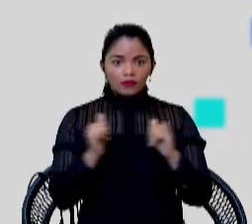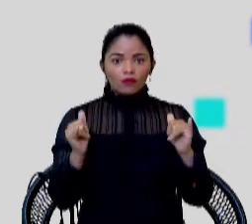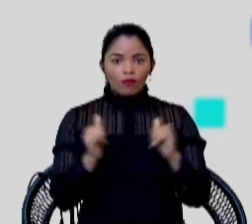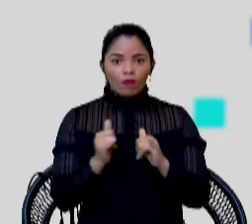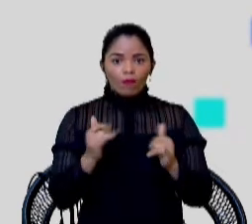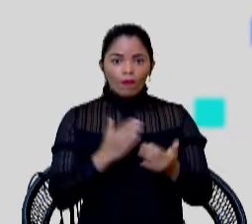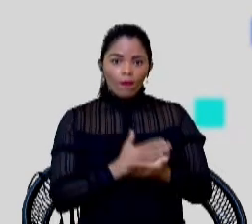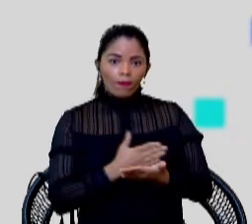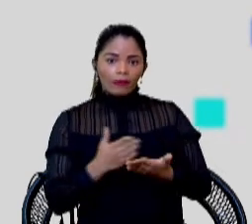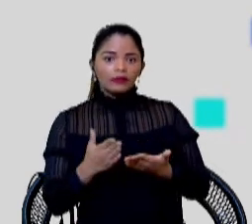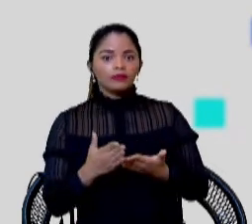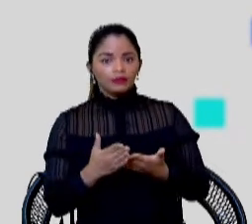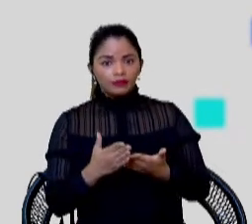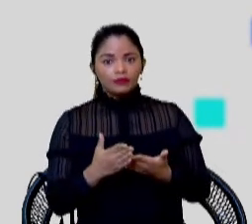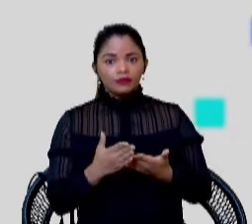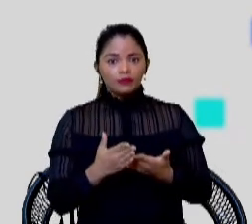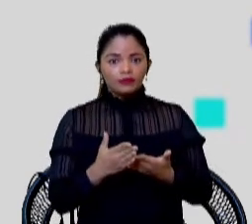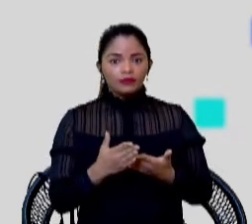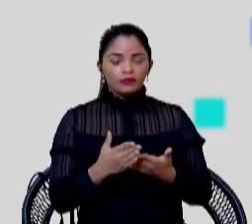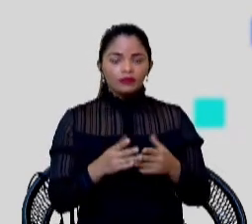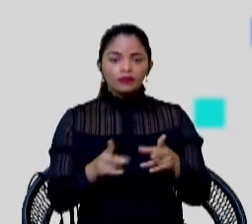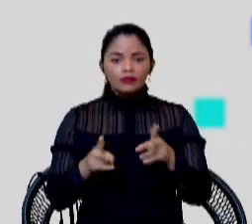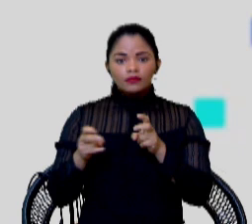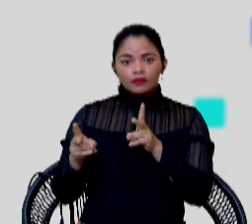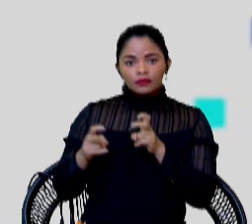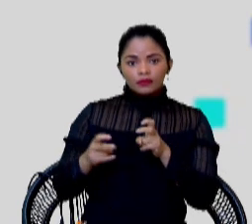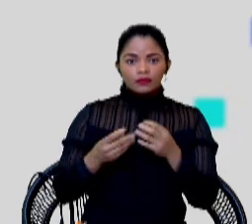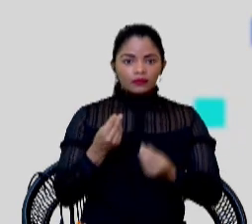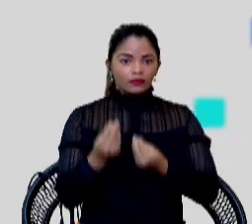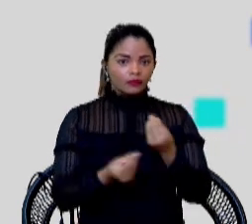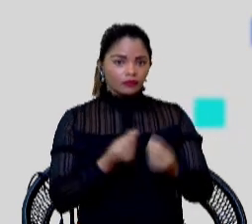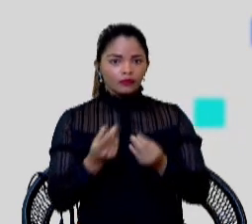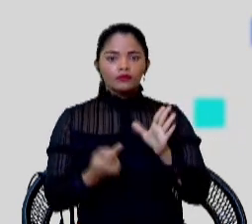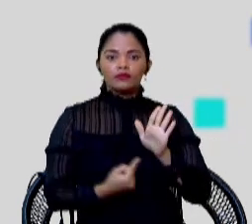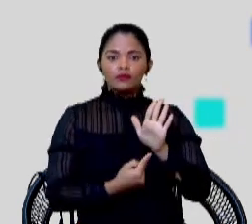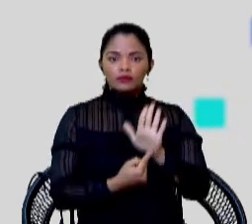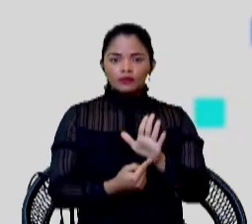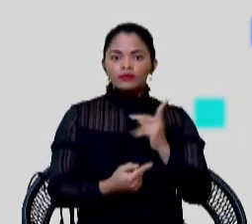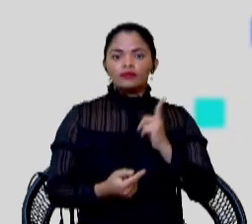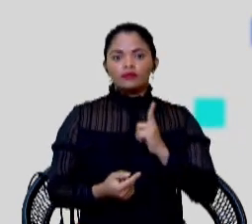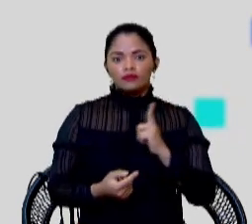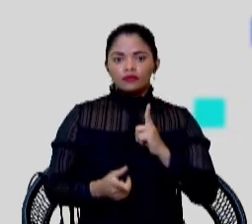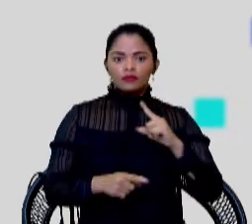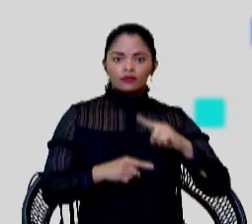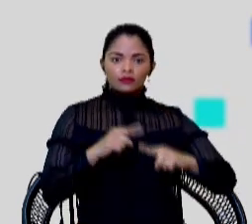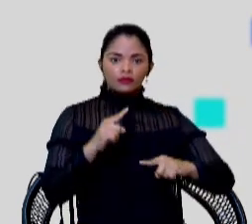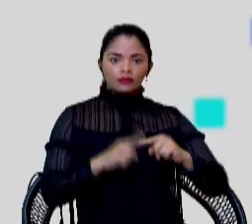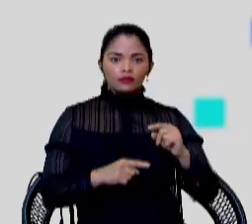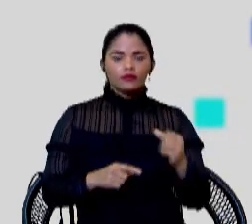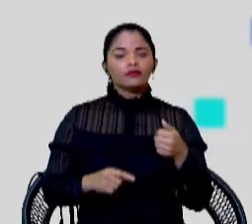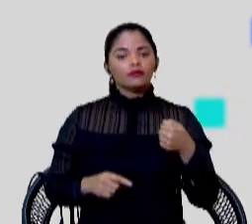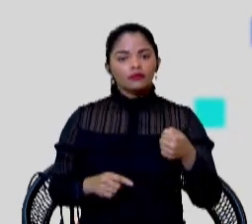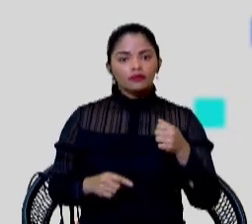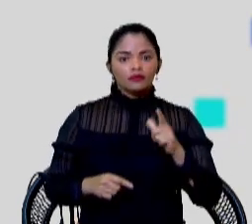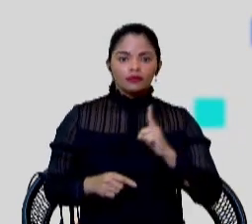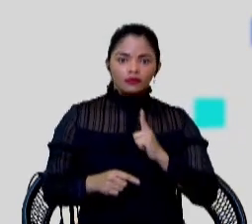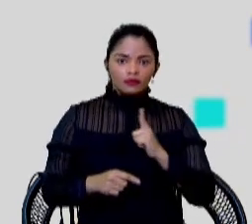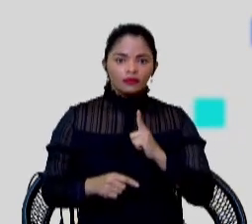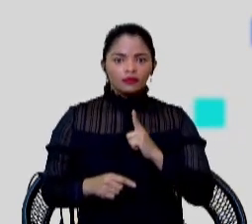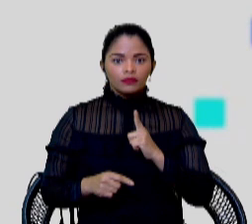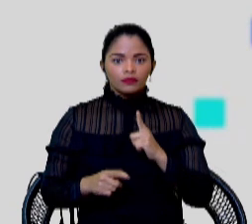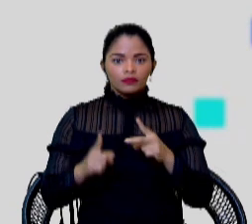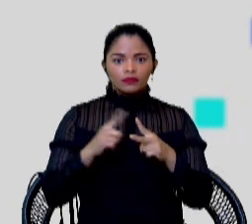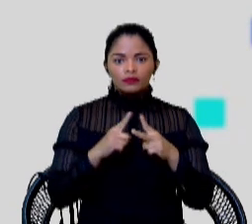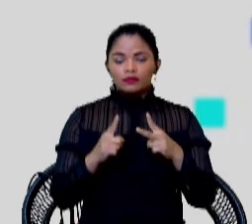a parte da identidade mesmo, tá, gente? Então, é como que eu vou mostrar. Então, eu tenho o produto A, eu tenho